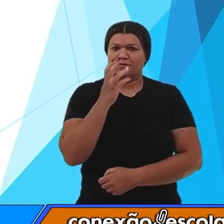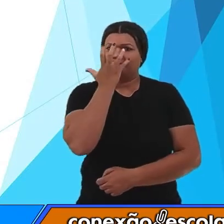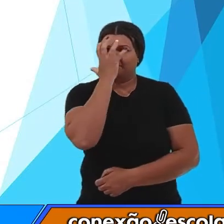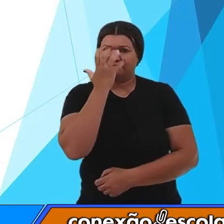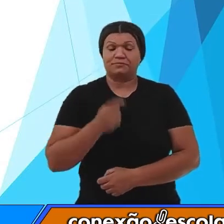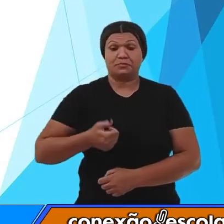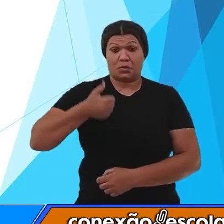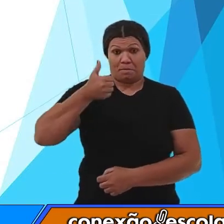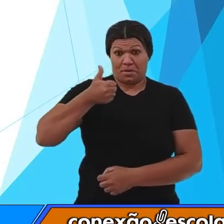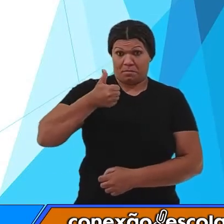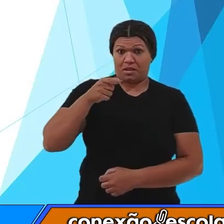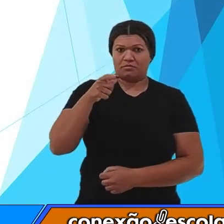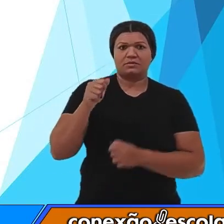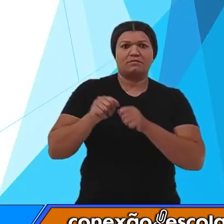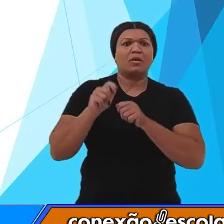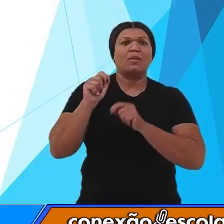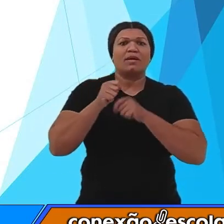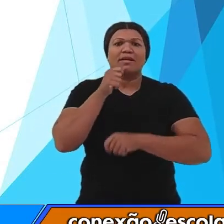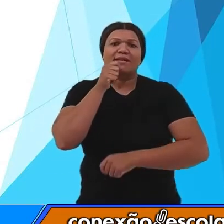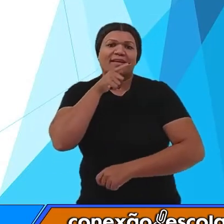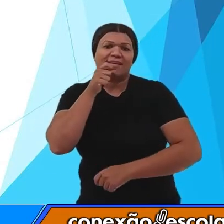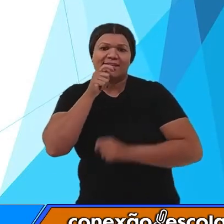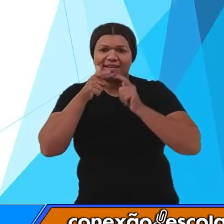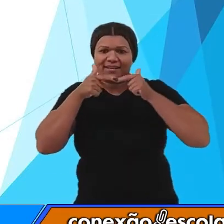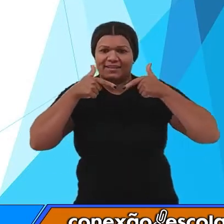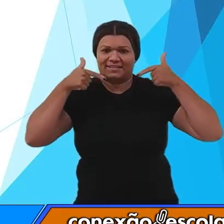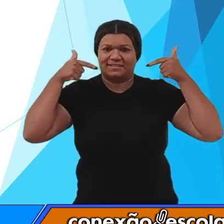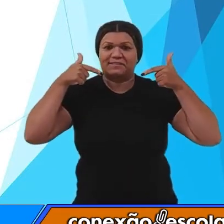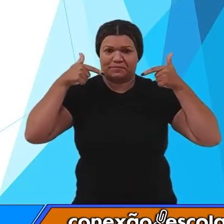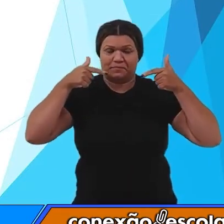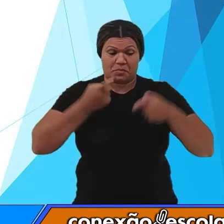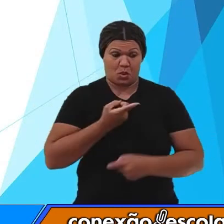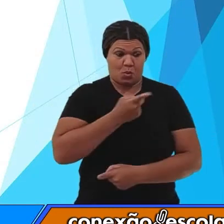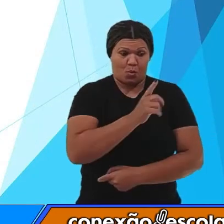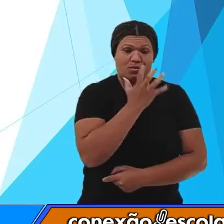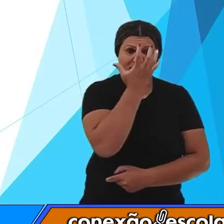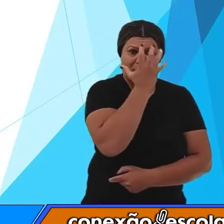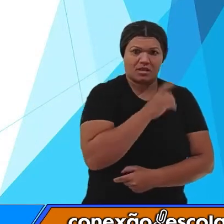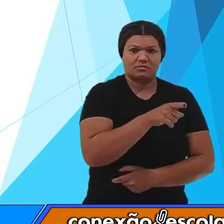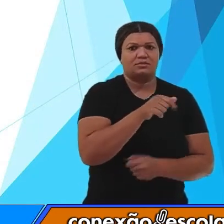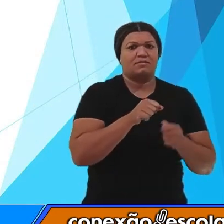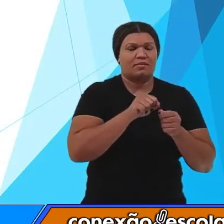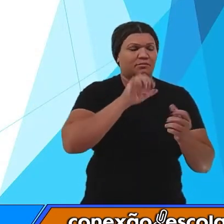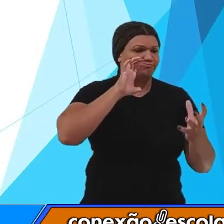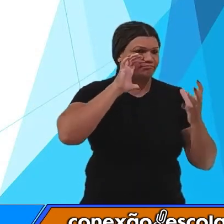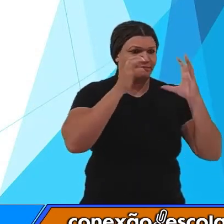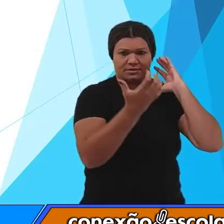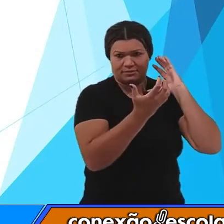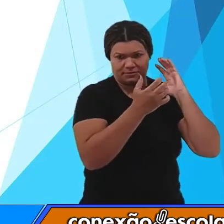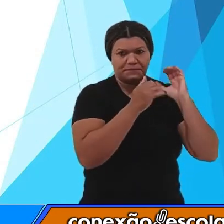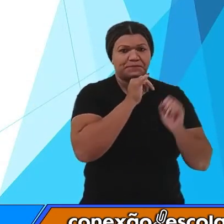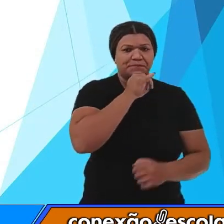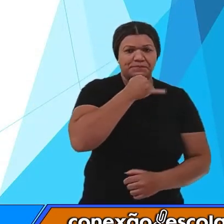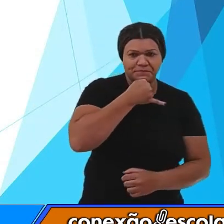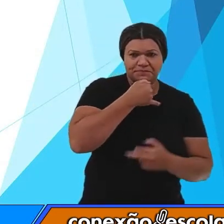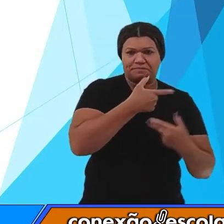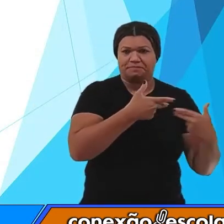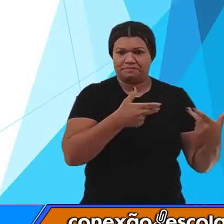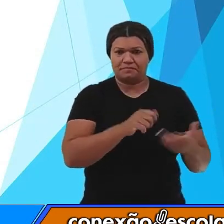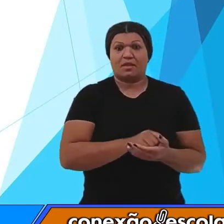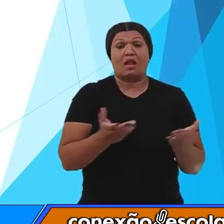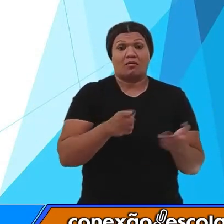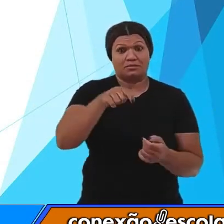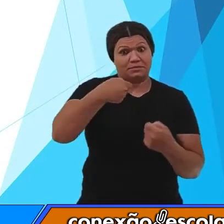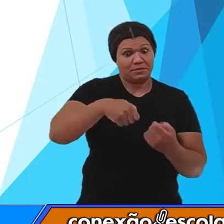você desenha a comédia e na outra você desenha a tragédia. Agora é só pintar. Abuse